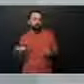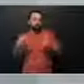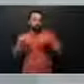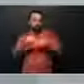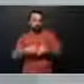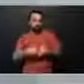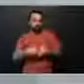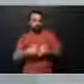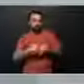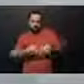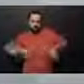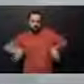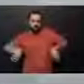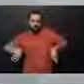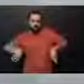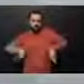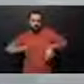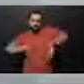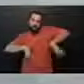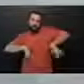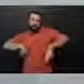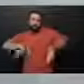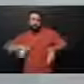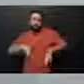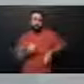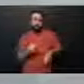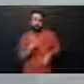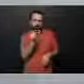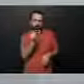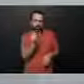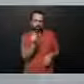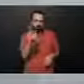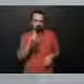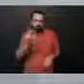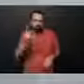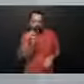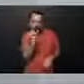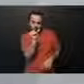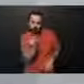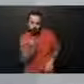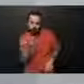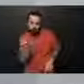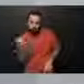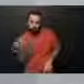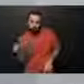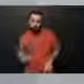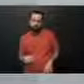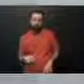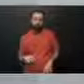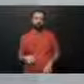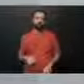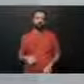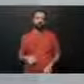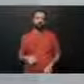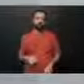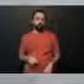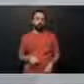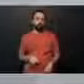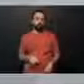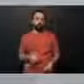decompor em barrinhas que de quantidades menores, tudo bem? Então, aqui eu